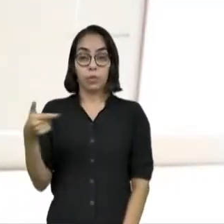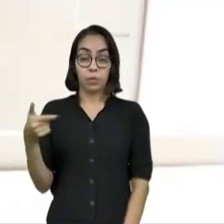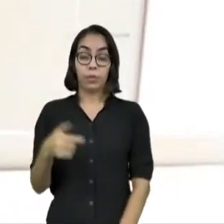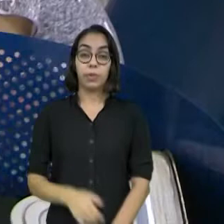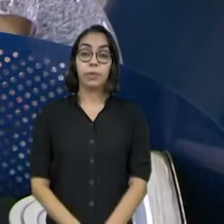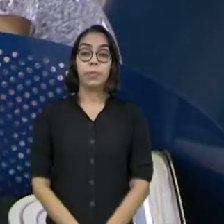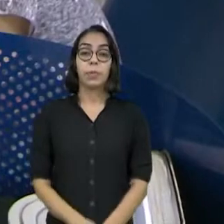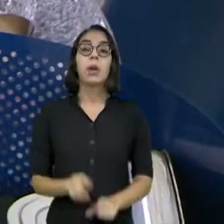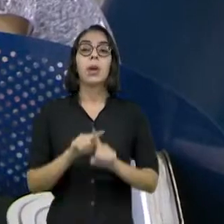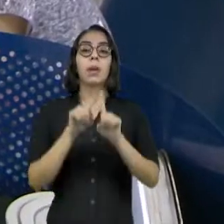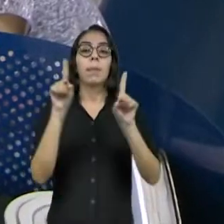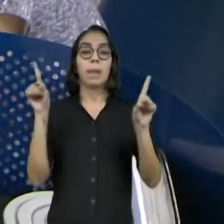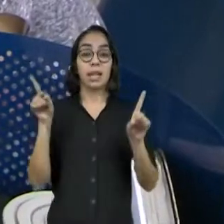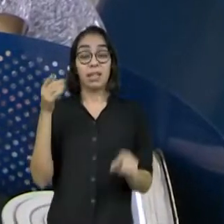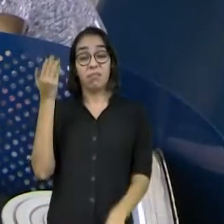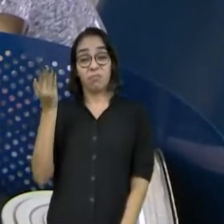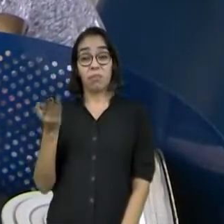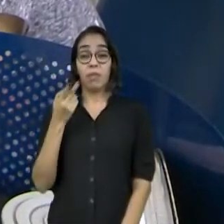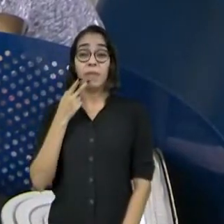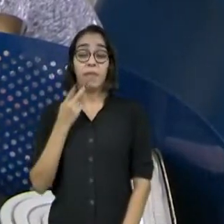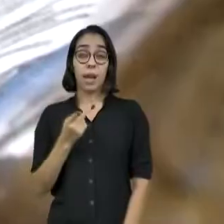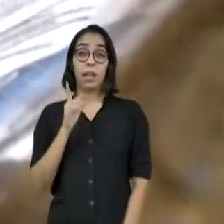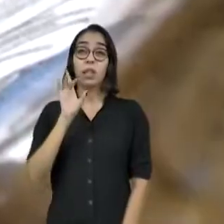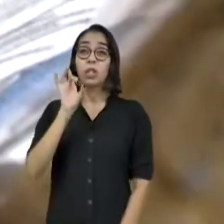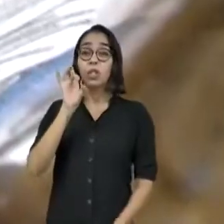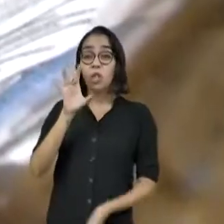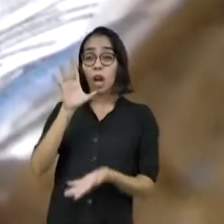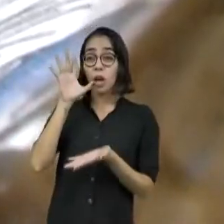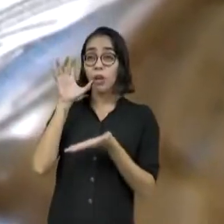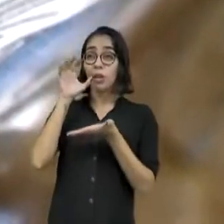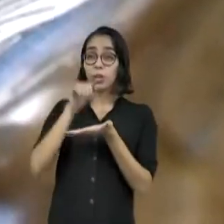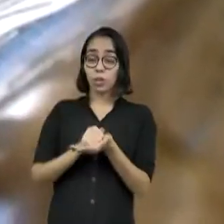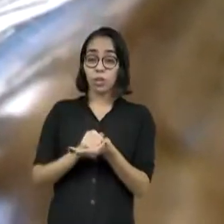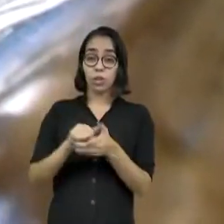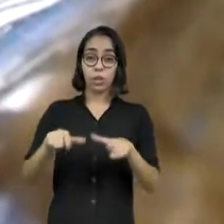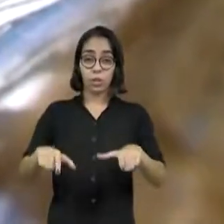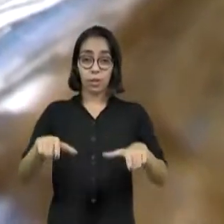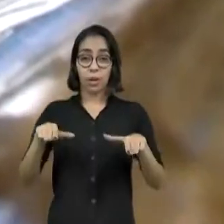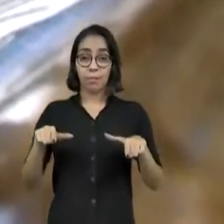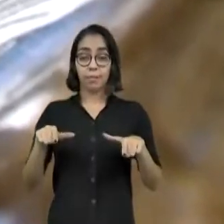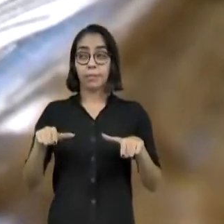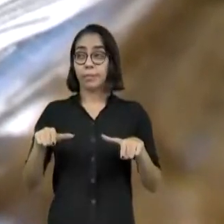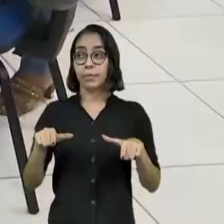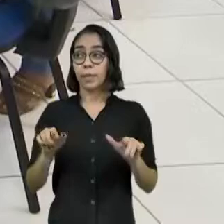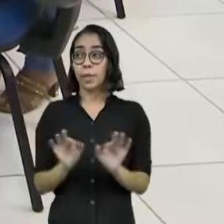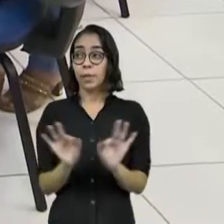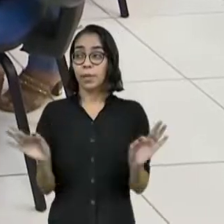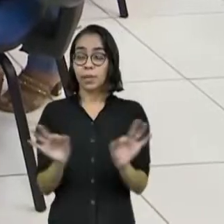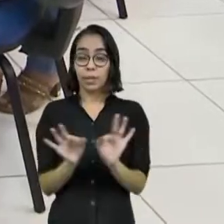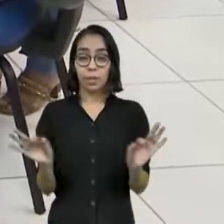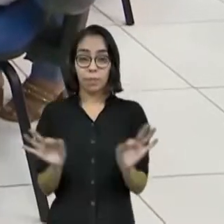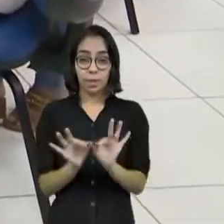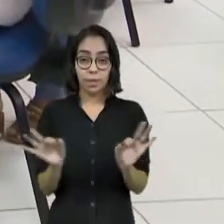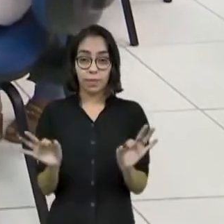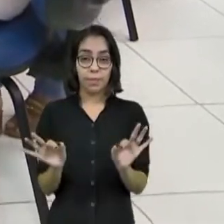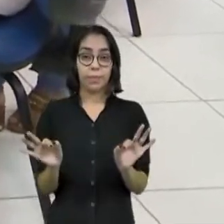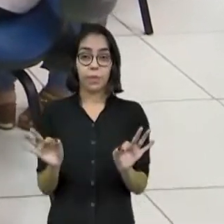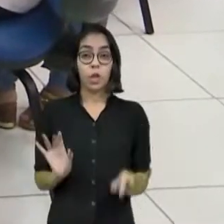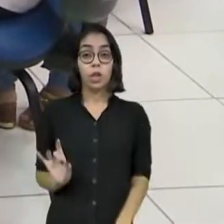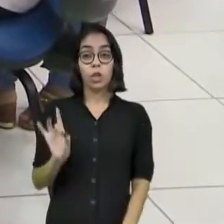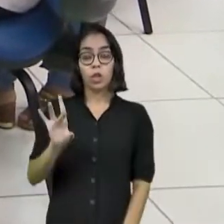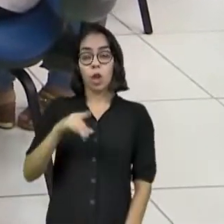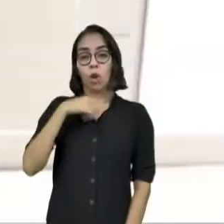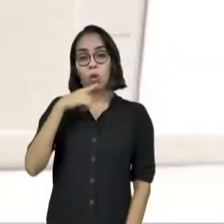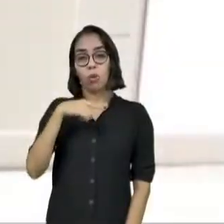Emerson Damasceno, somente a consolidação de dados desse público não basta para garantir o acesso dessas pessoas às